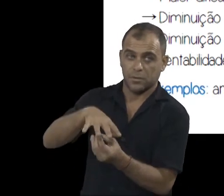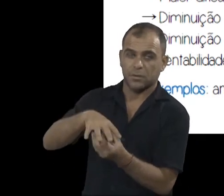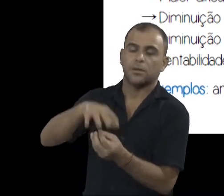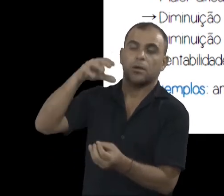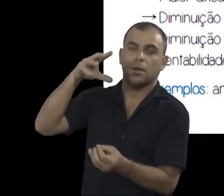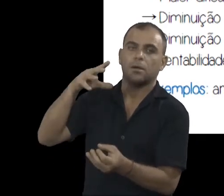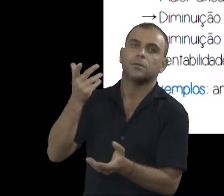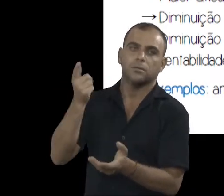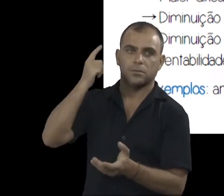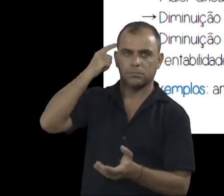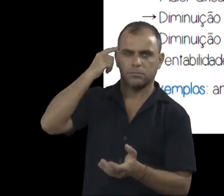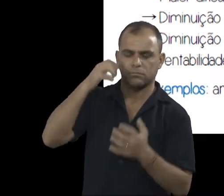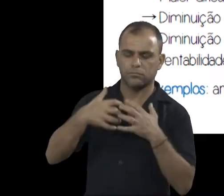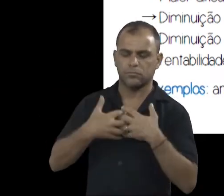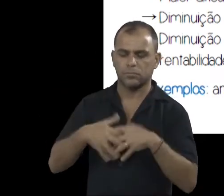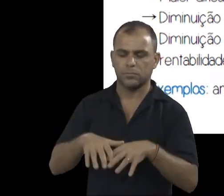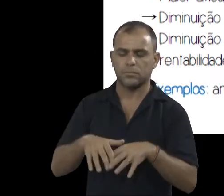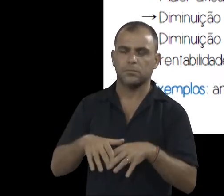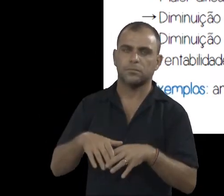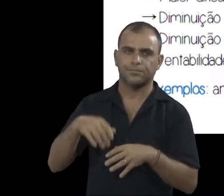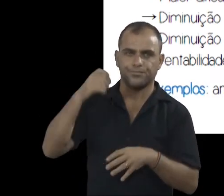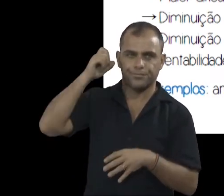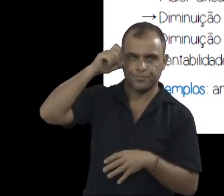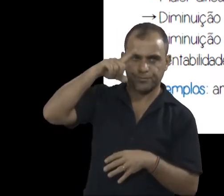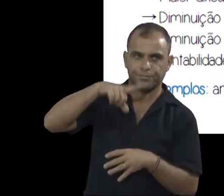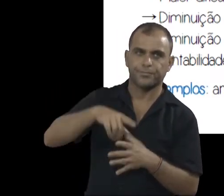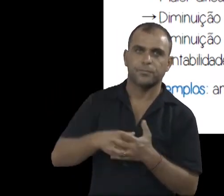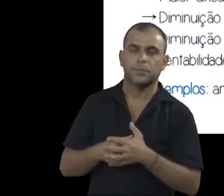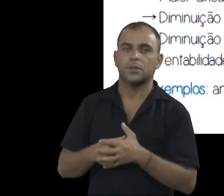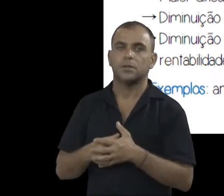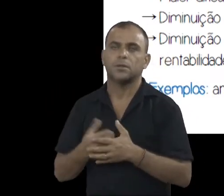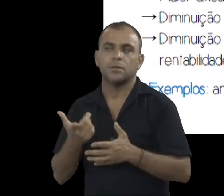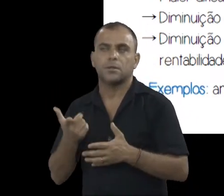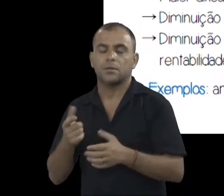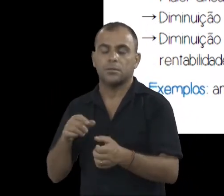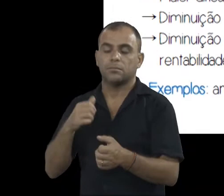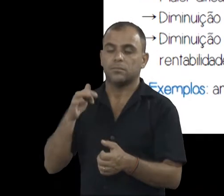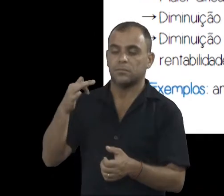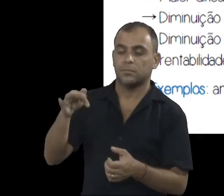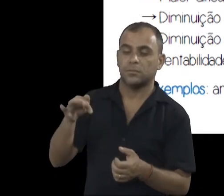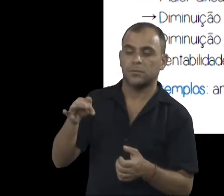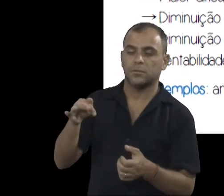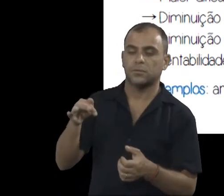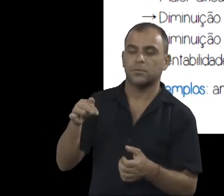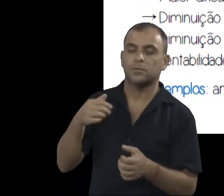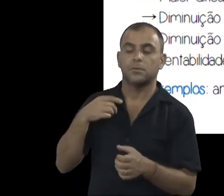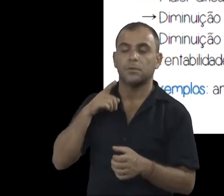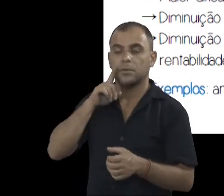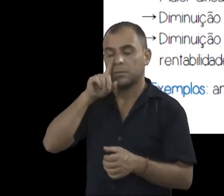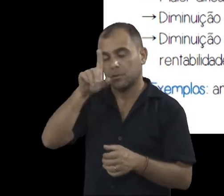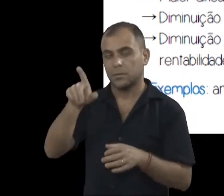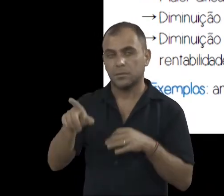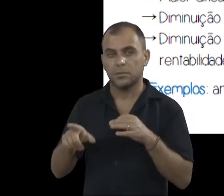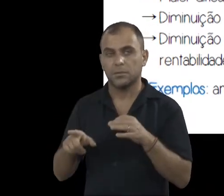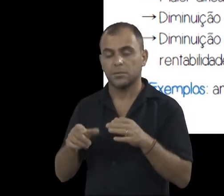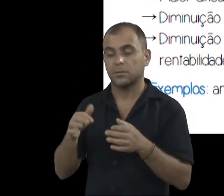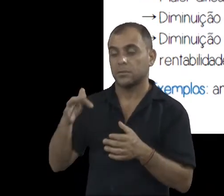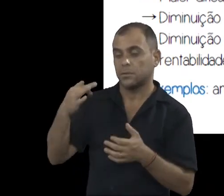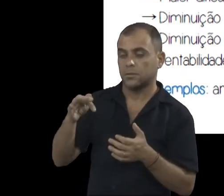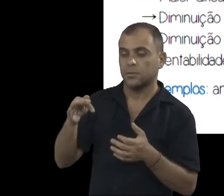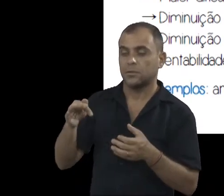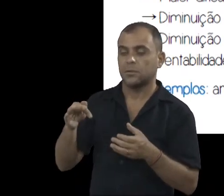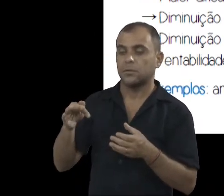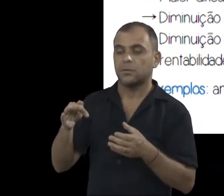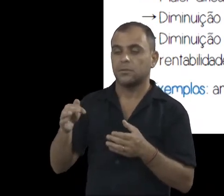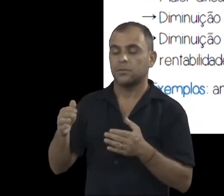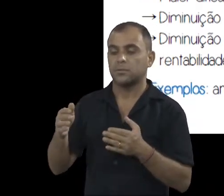nervoso vai estar afetado, né? Você tem, por isso, maior resistência à dor, e isso é perigoso, porque a dor, ela é importante para você